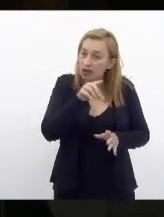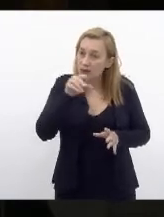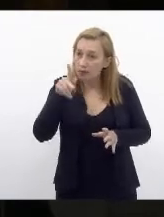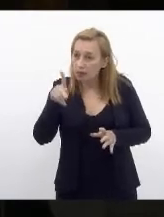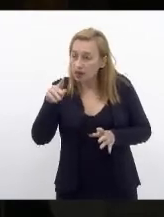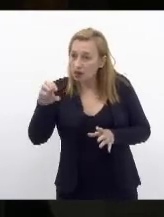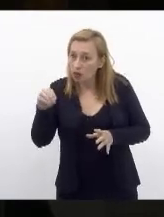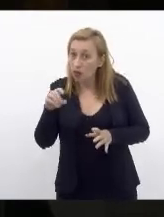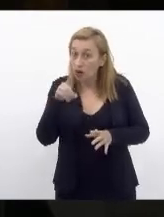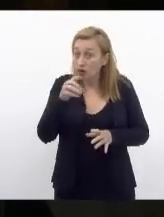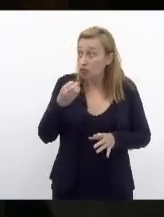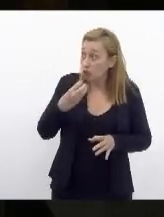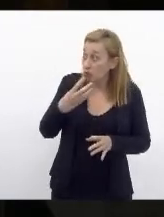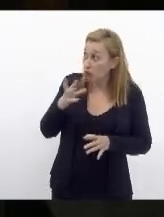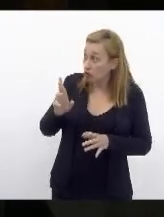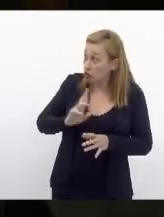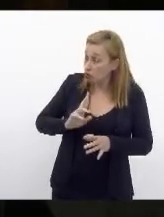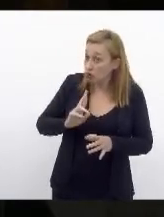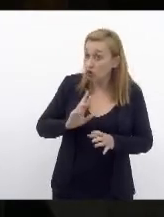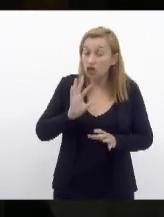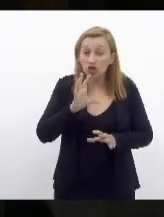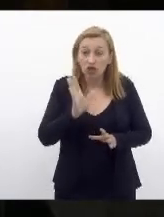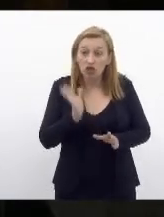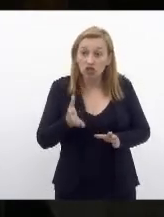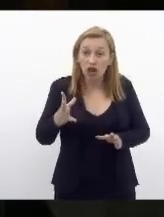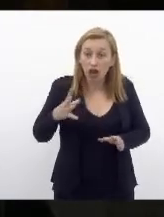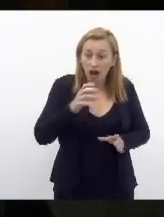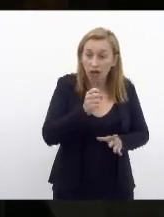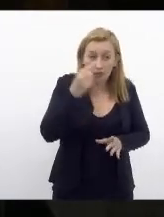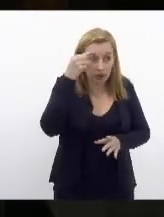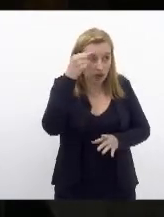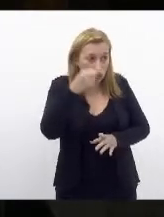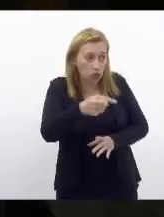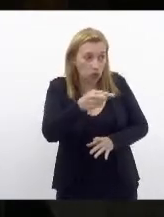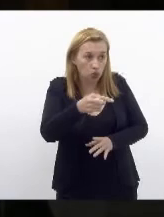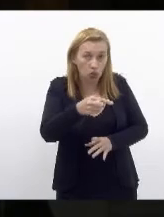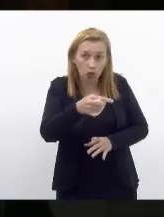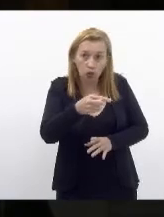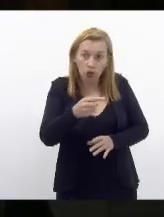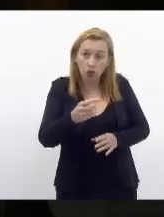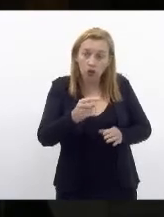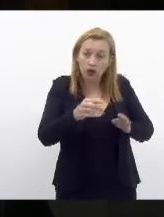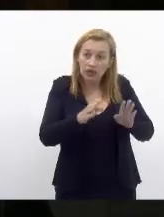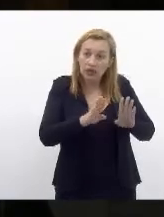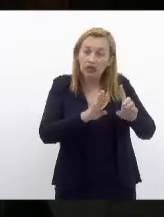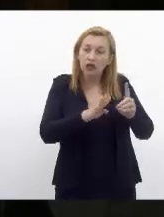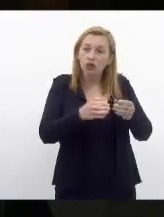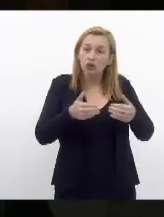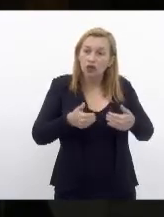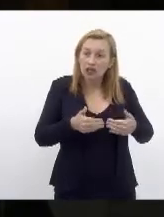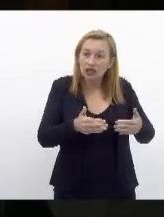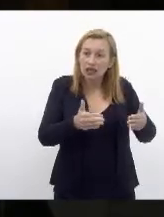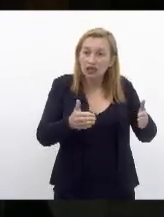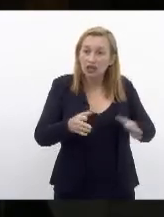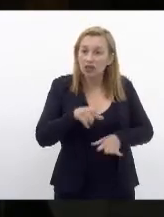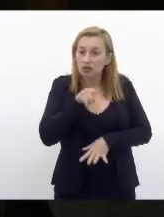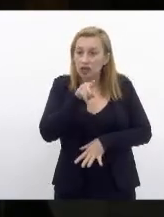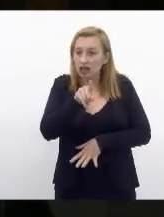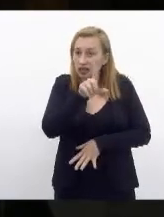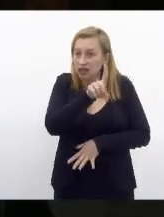positivo e já prontamente ele já ordenou a reinauguração daquele DPO, que